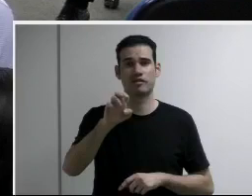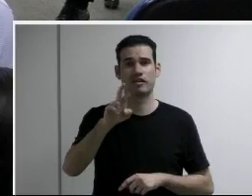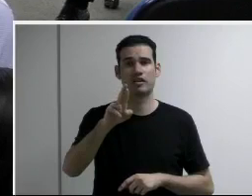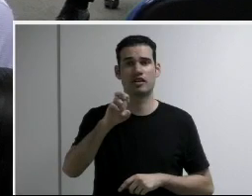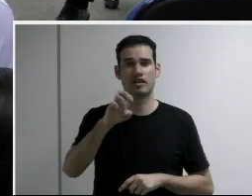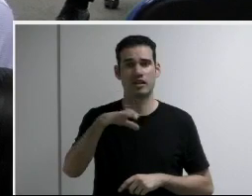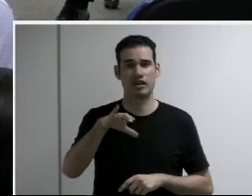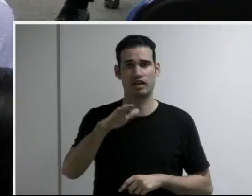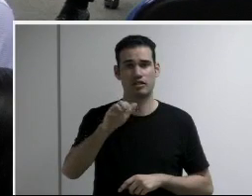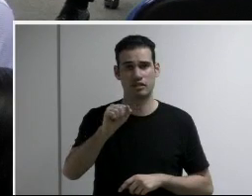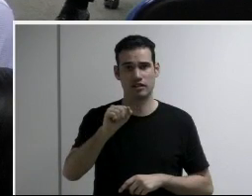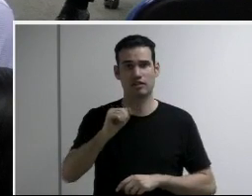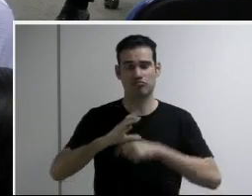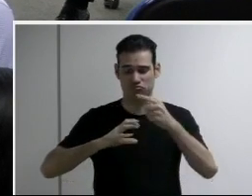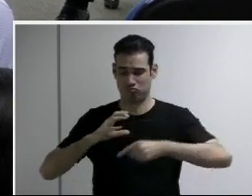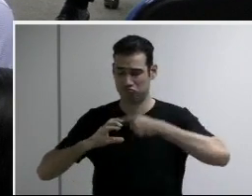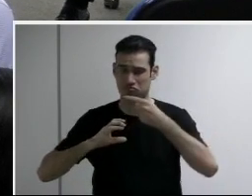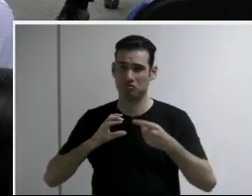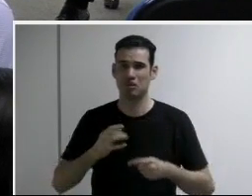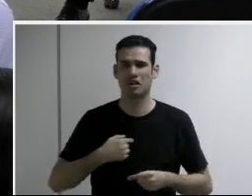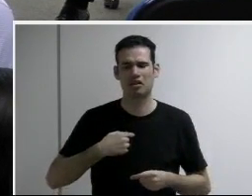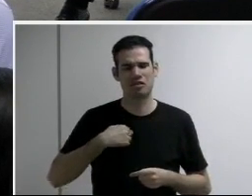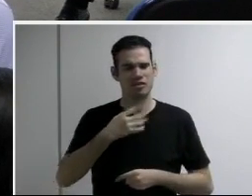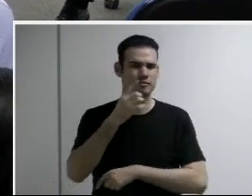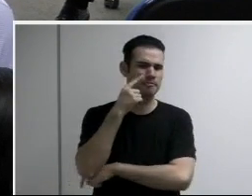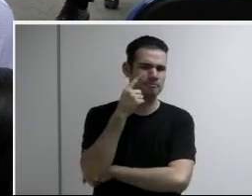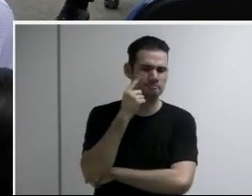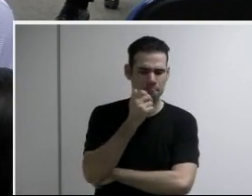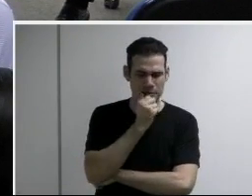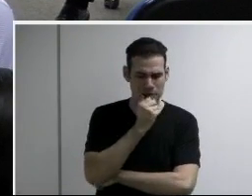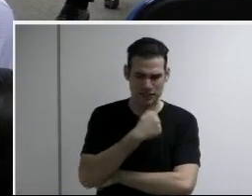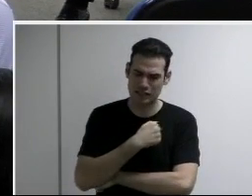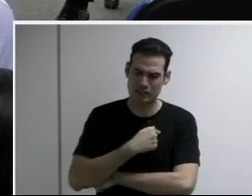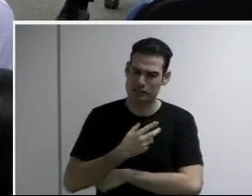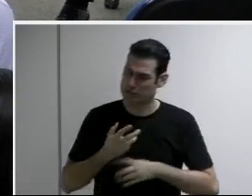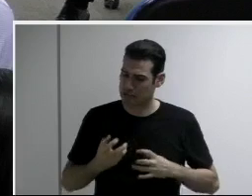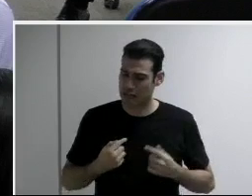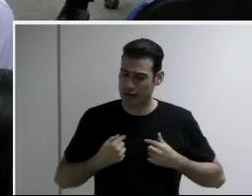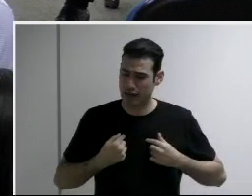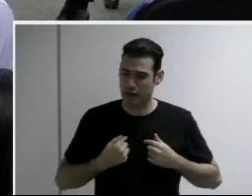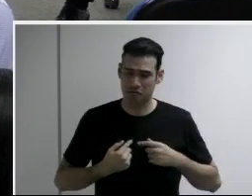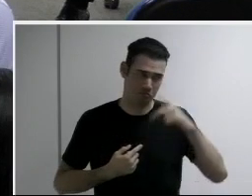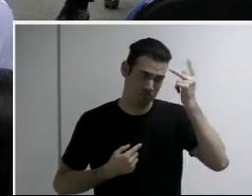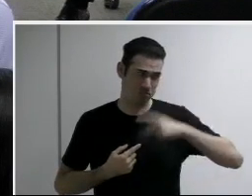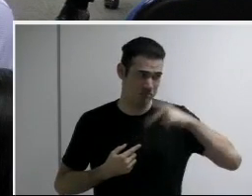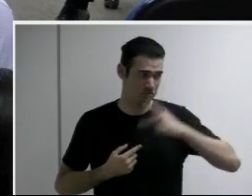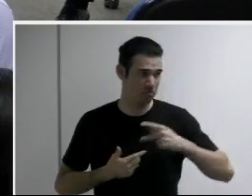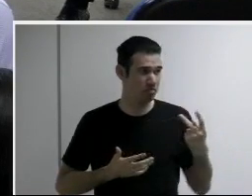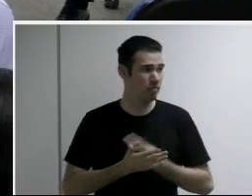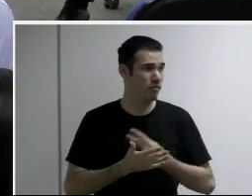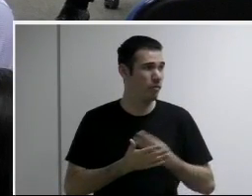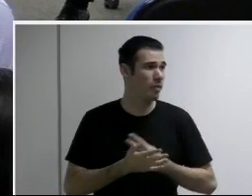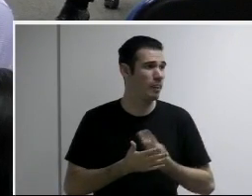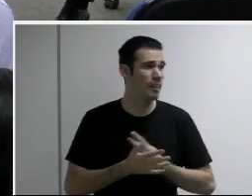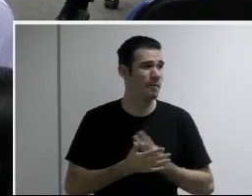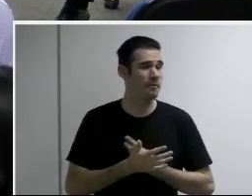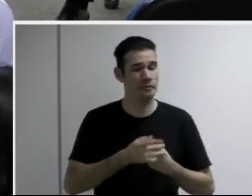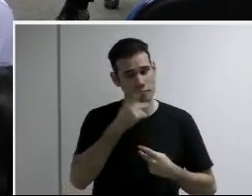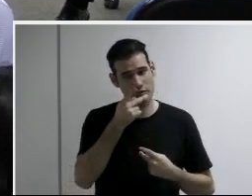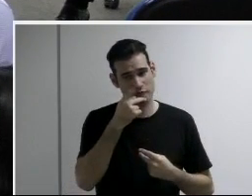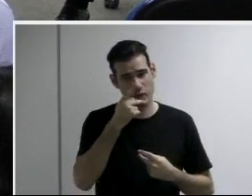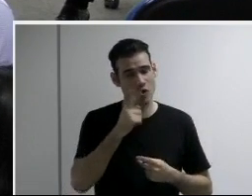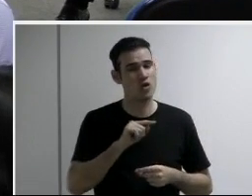disse, eu honestamente espero estar errado, torço para que me apontem o dedo daqui a alguns anos e falem, tá vendo, só você disse que era para falar para